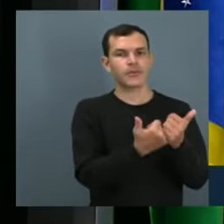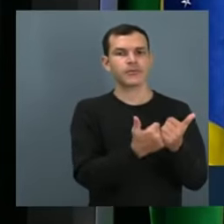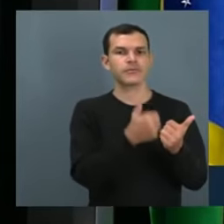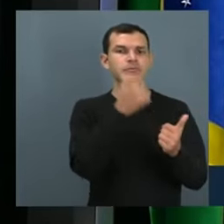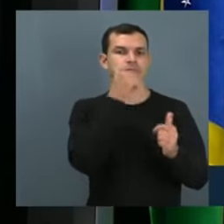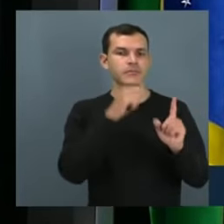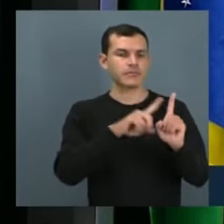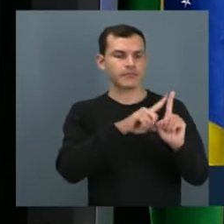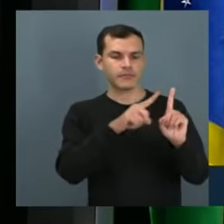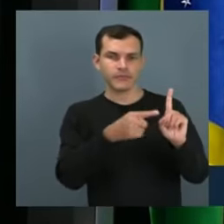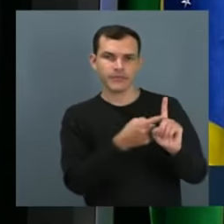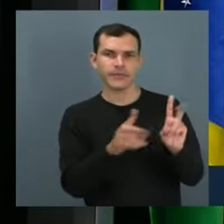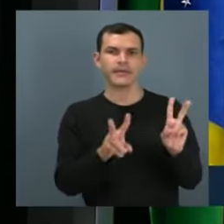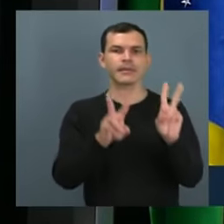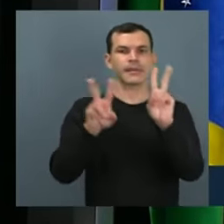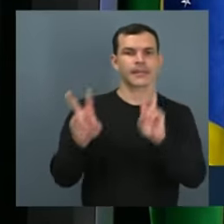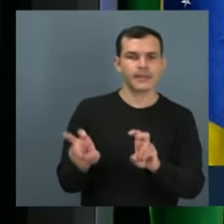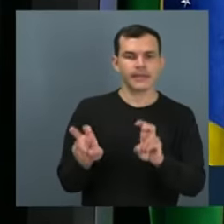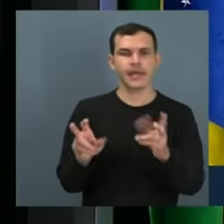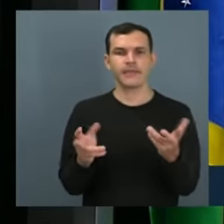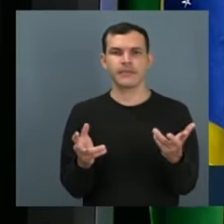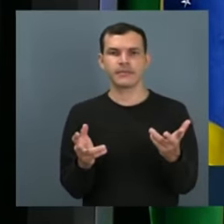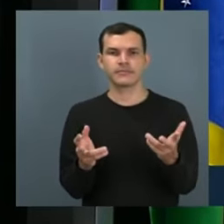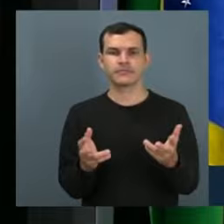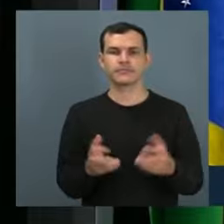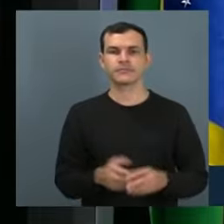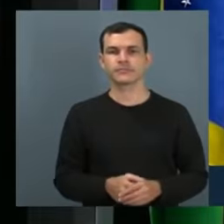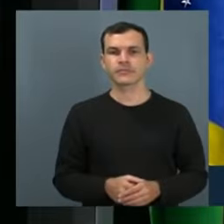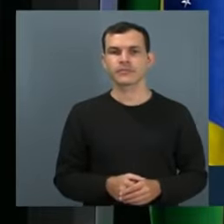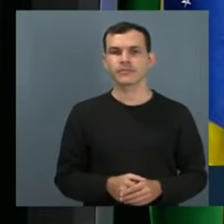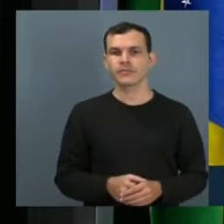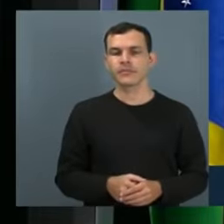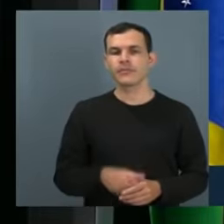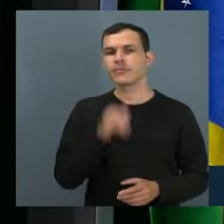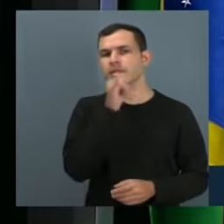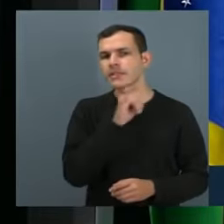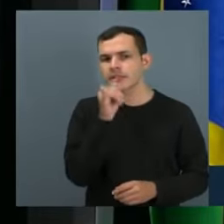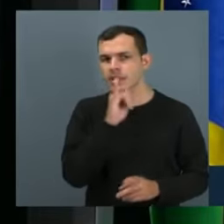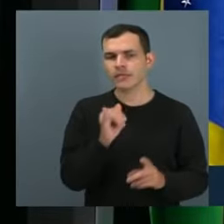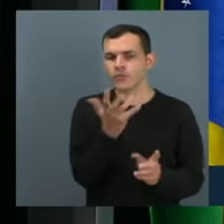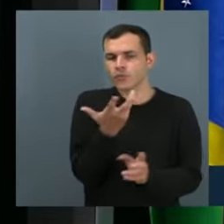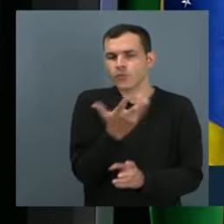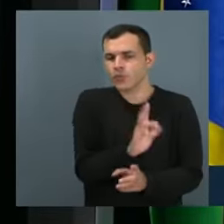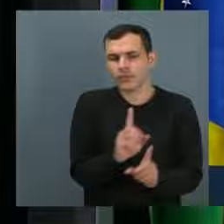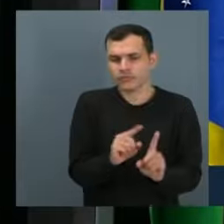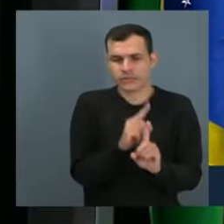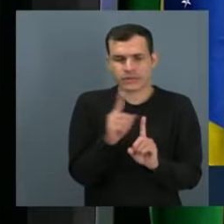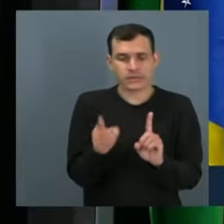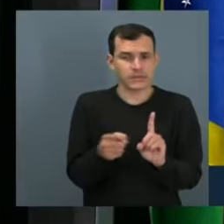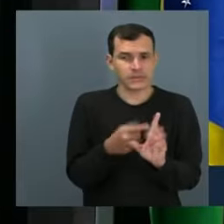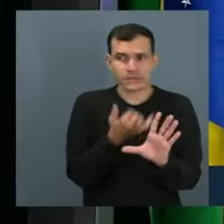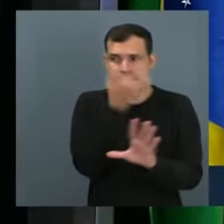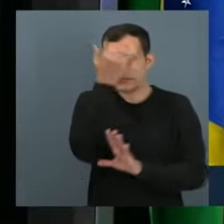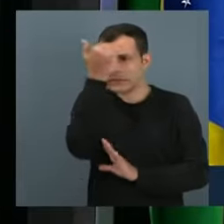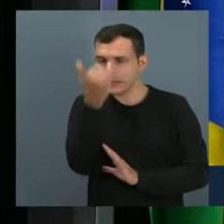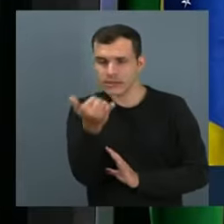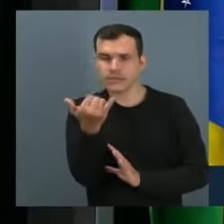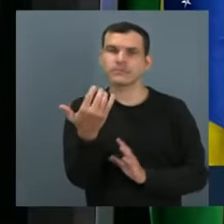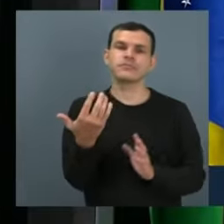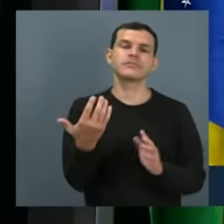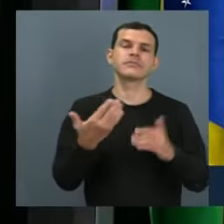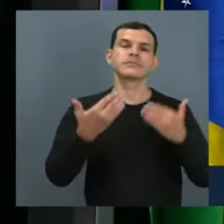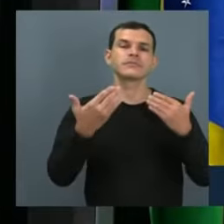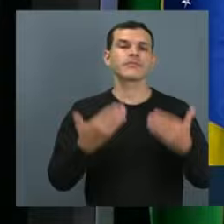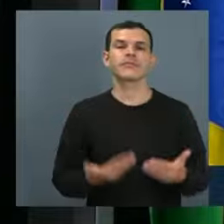gravidez indesejada e uma maior eficácia na adoção. A adoção é o amor em ação, jamais o